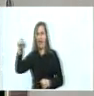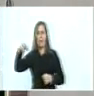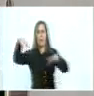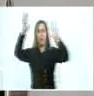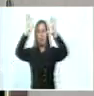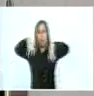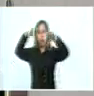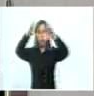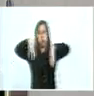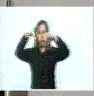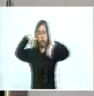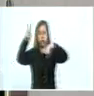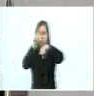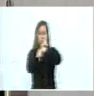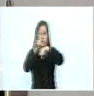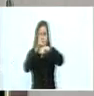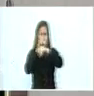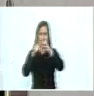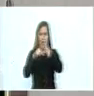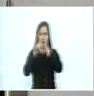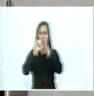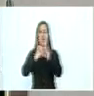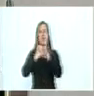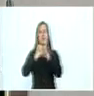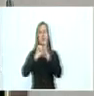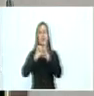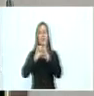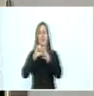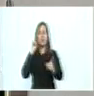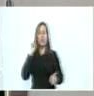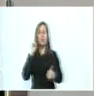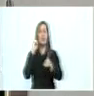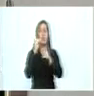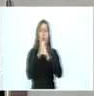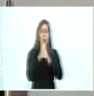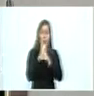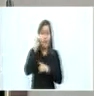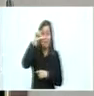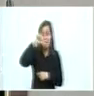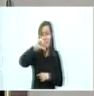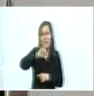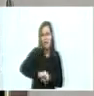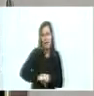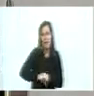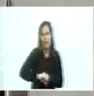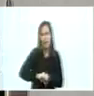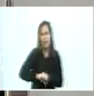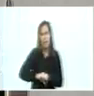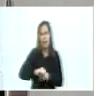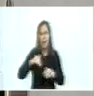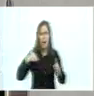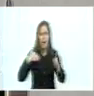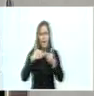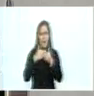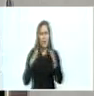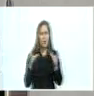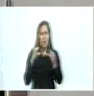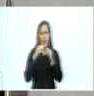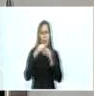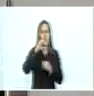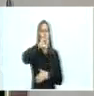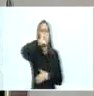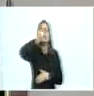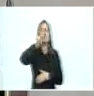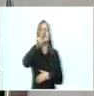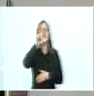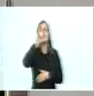Viçosa, um pouco antes dessa época, nós descobrimos uma situação muito pior, que é perto do condomínio de Júlia Molar, onde que